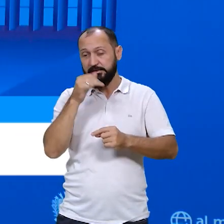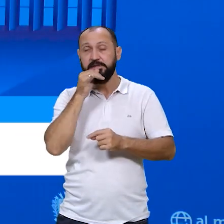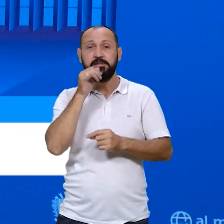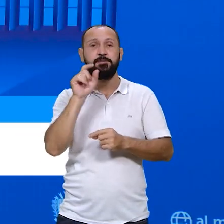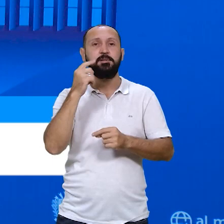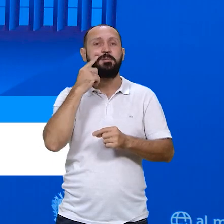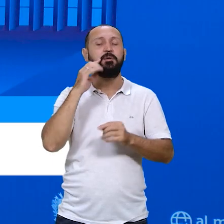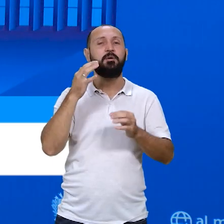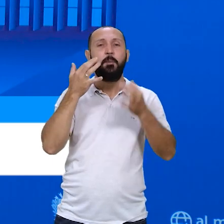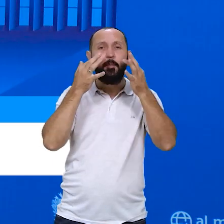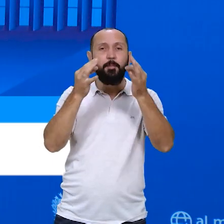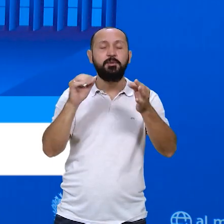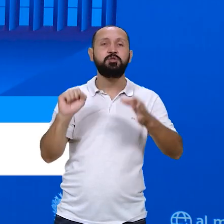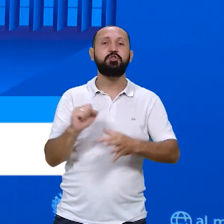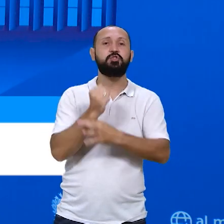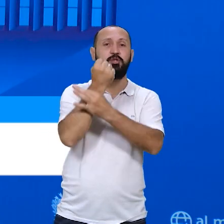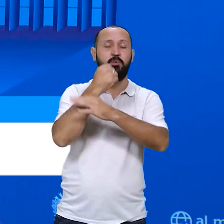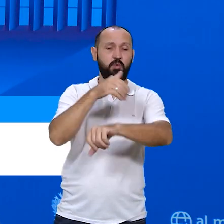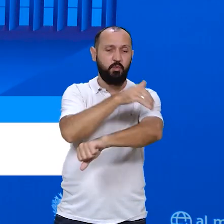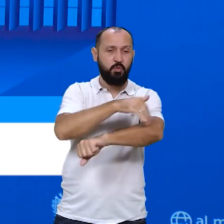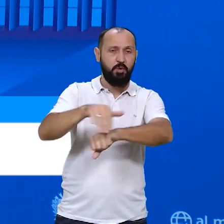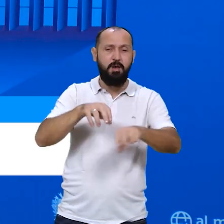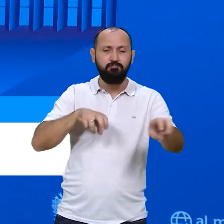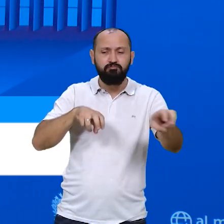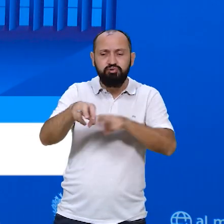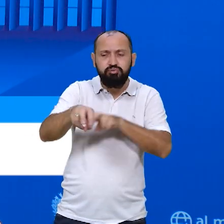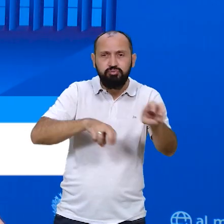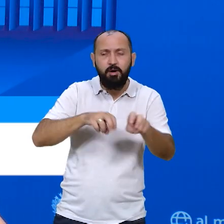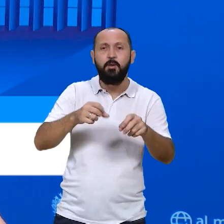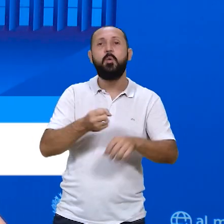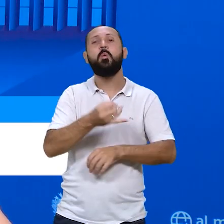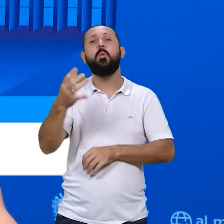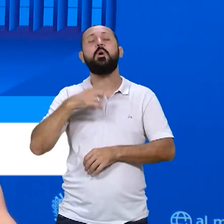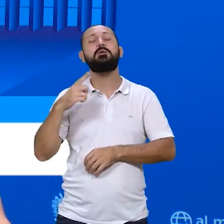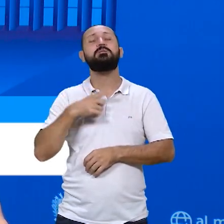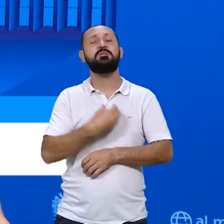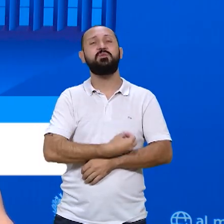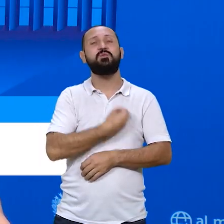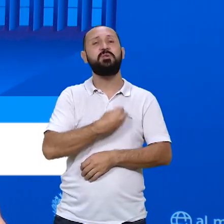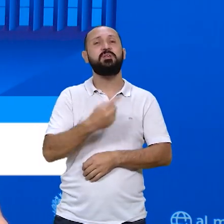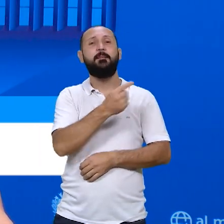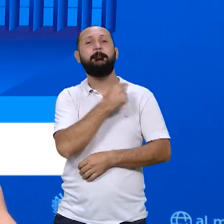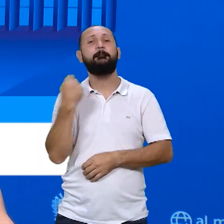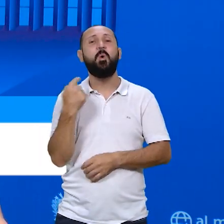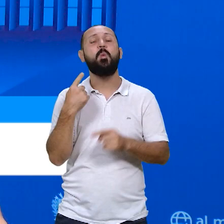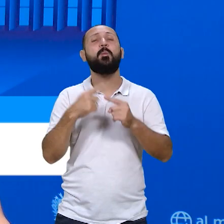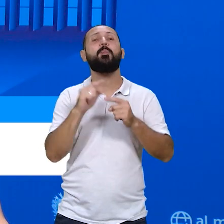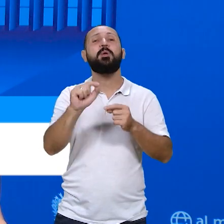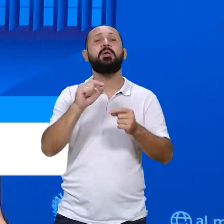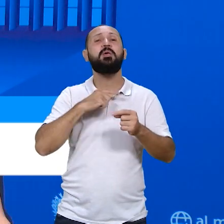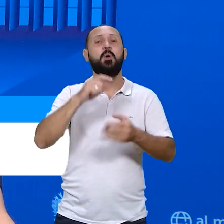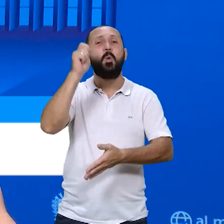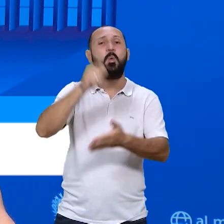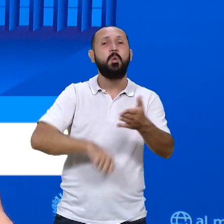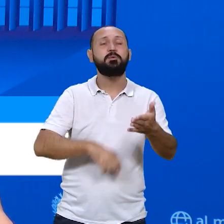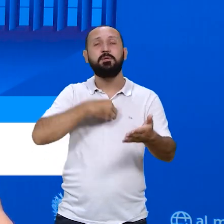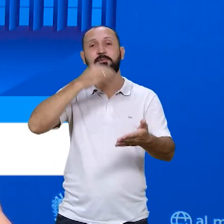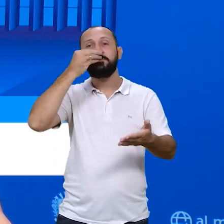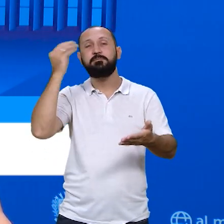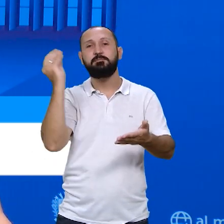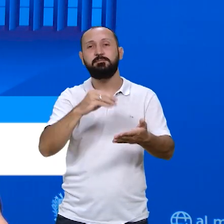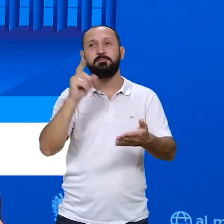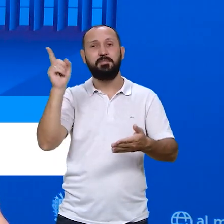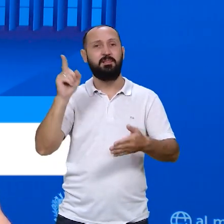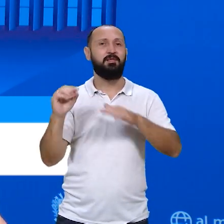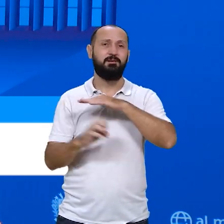investimento, imagine você do ponto de vista de segurança viária. Quantas vidas foram ceifadas pela